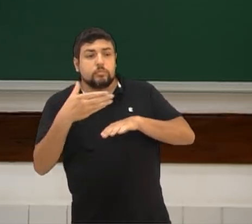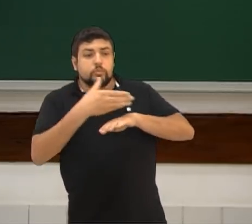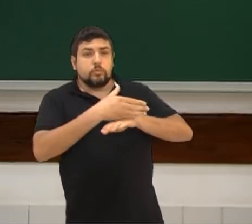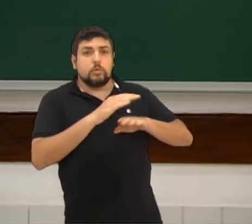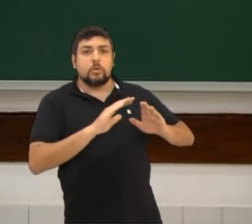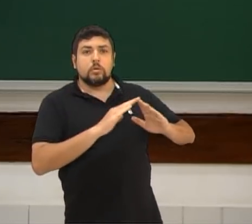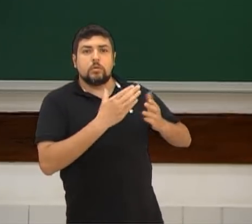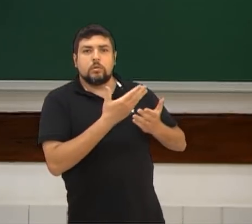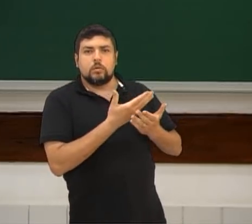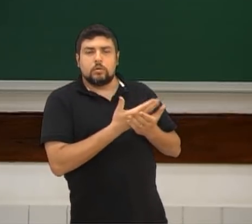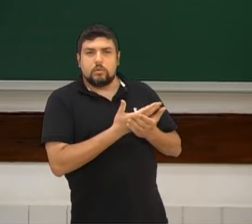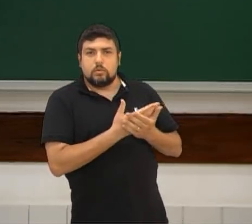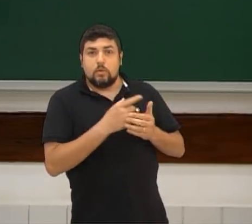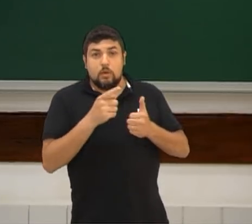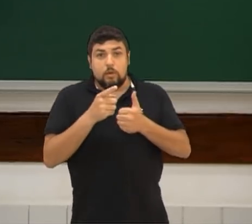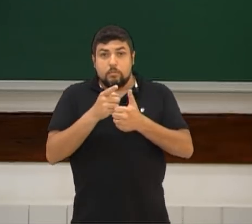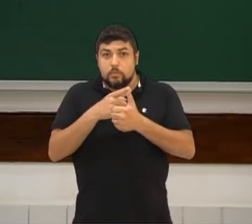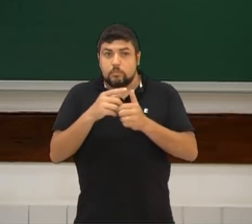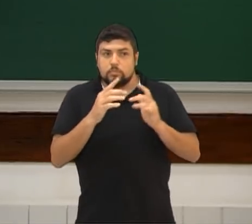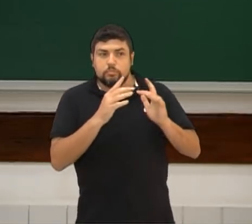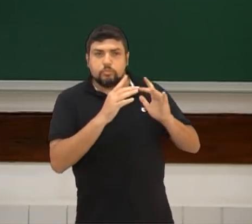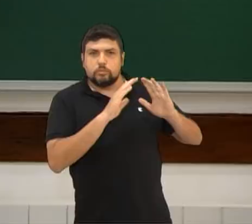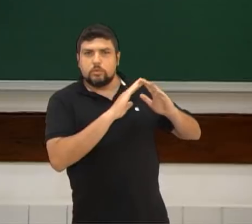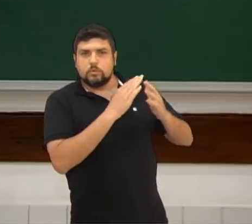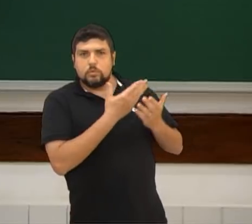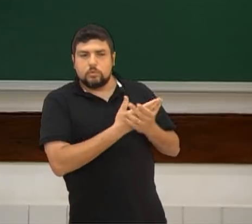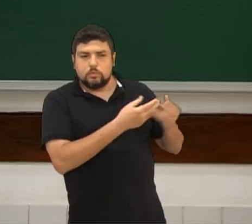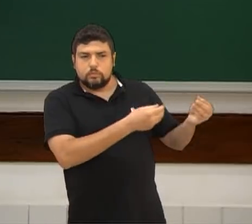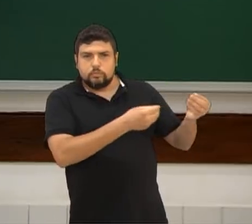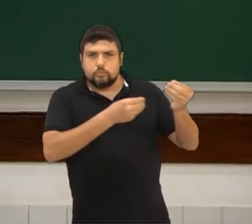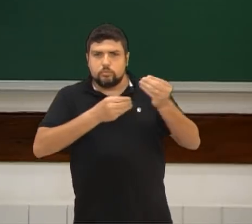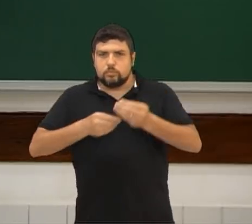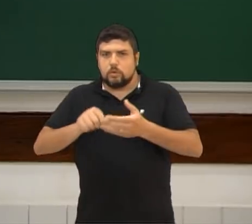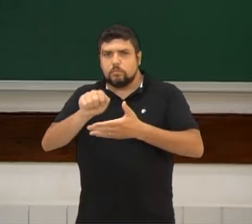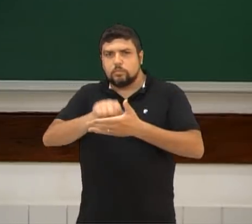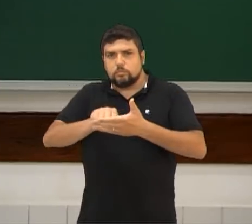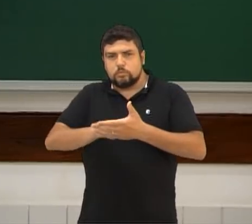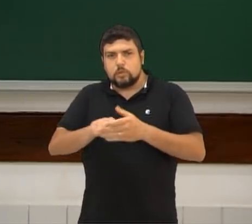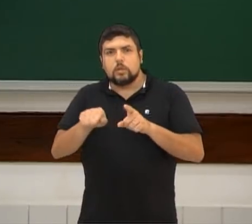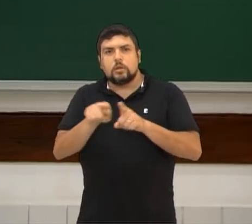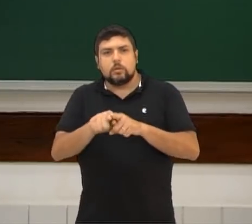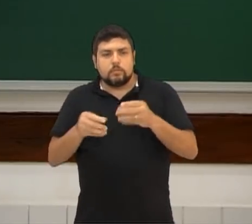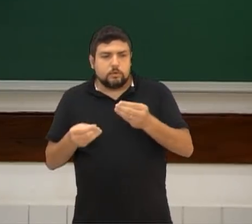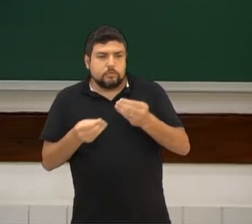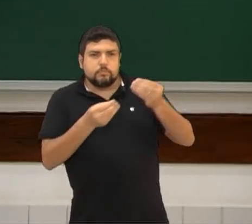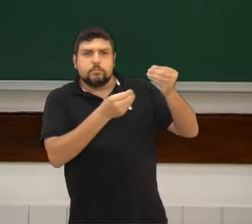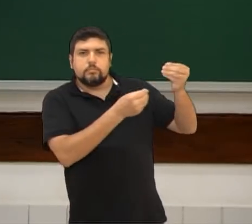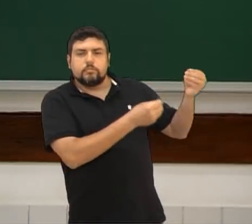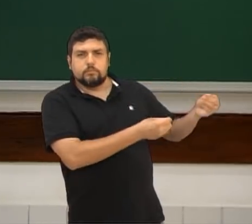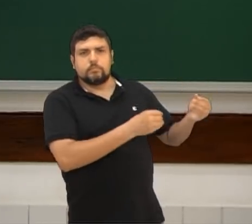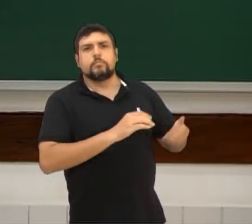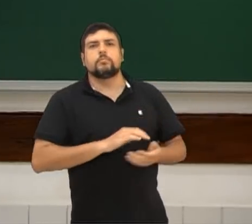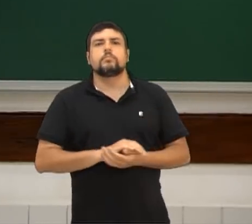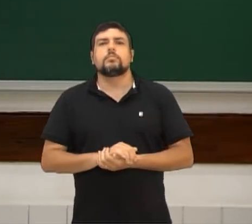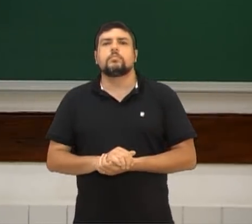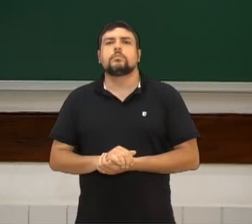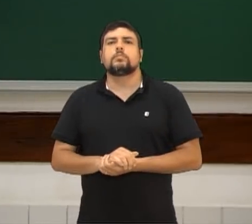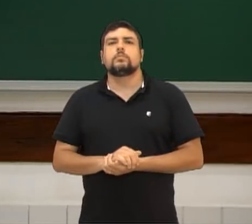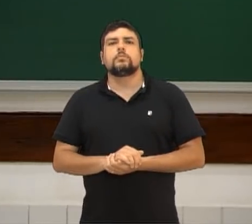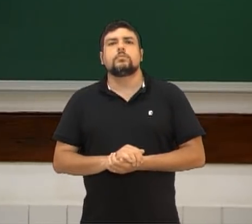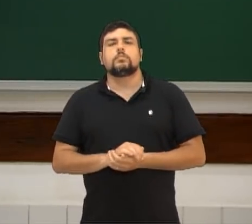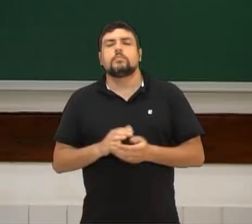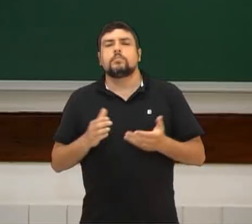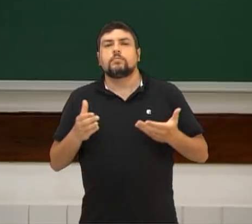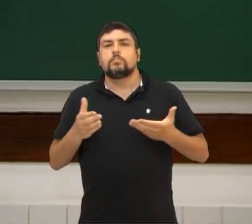escola, entre em contato com a escola e a devolução desse material também na mesma escola. Retornando então para a aula